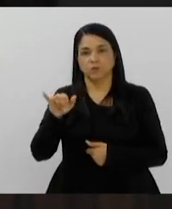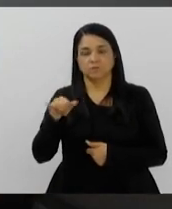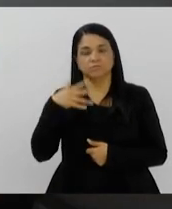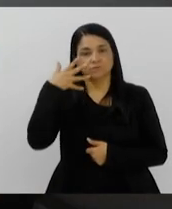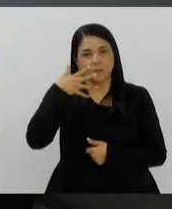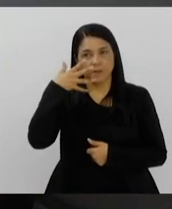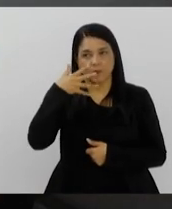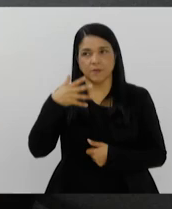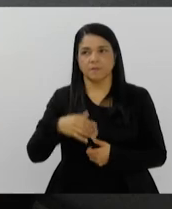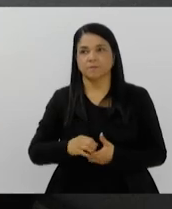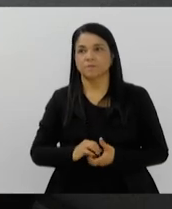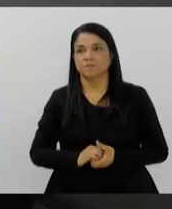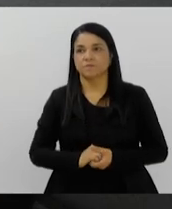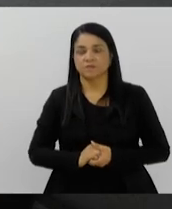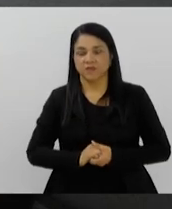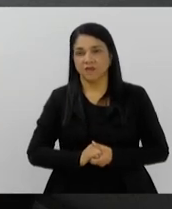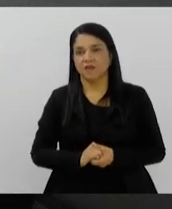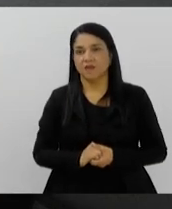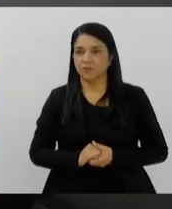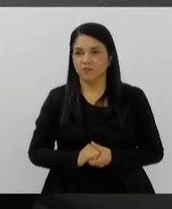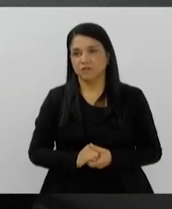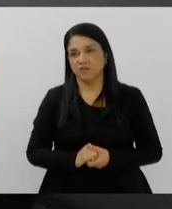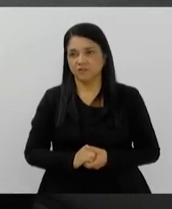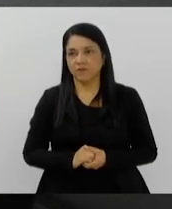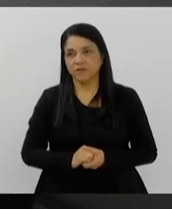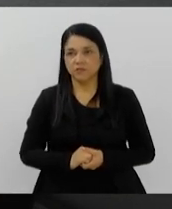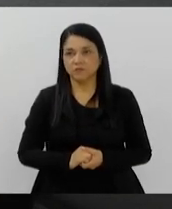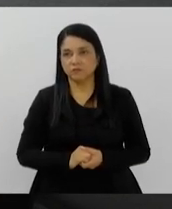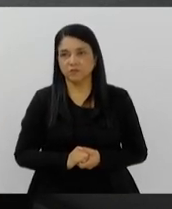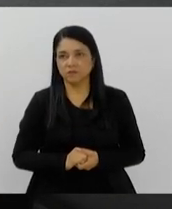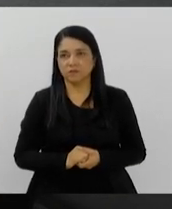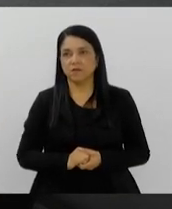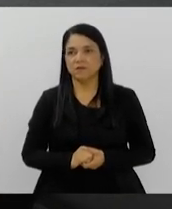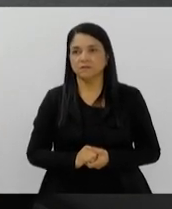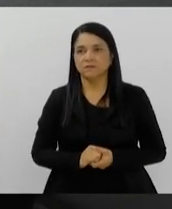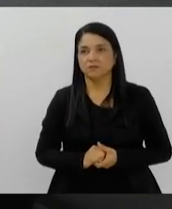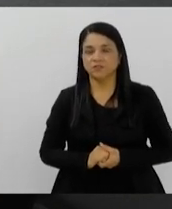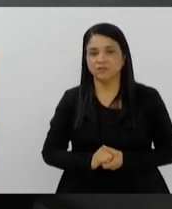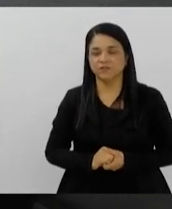palavra. Está bonitinho. Obrigada.